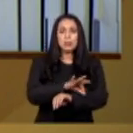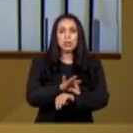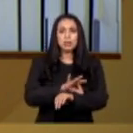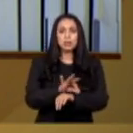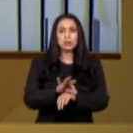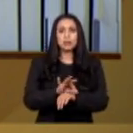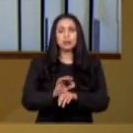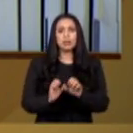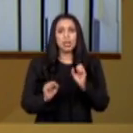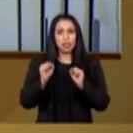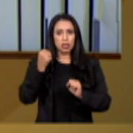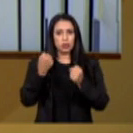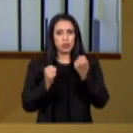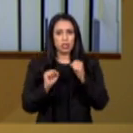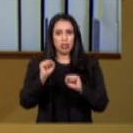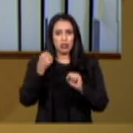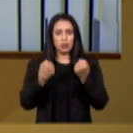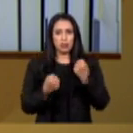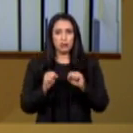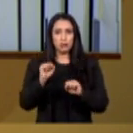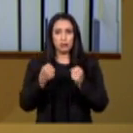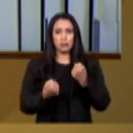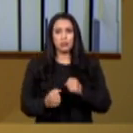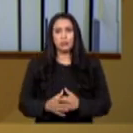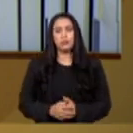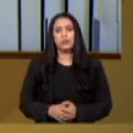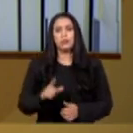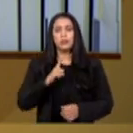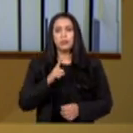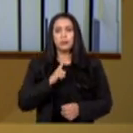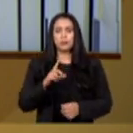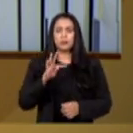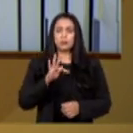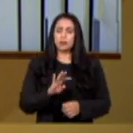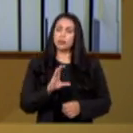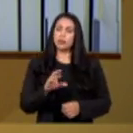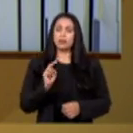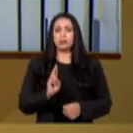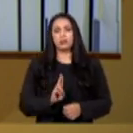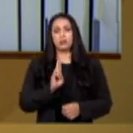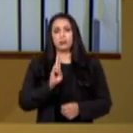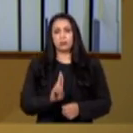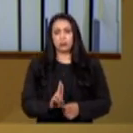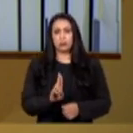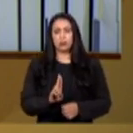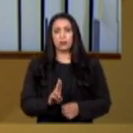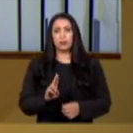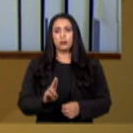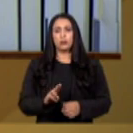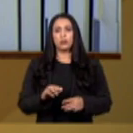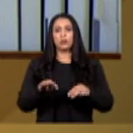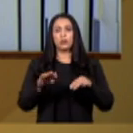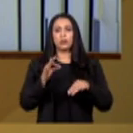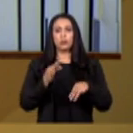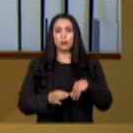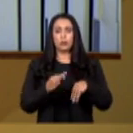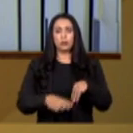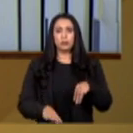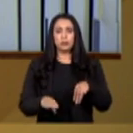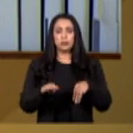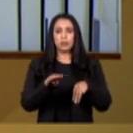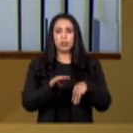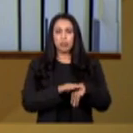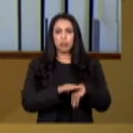ricardo palhares levi e perpetrado tribunal de contas da união o ministro josé levy